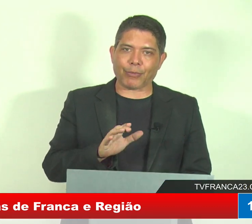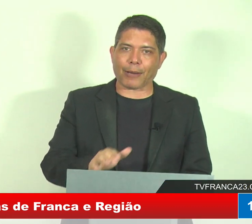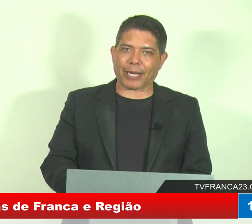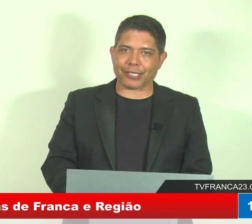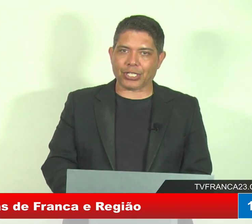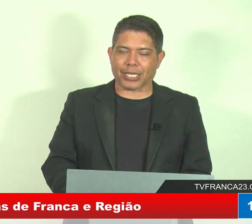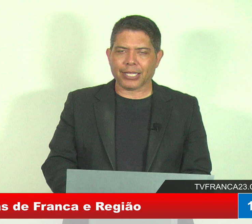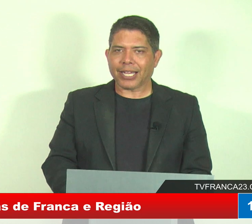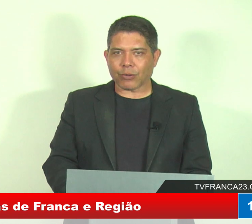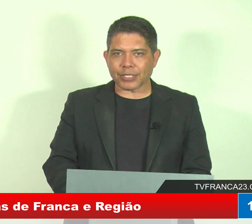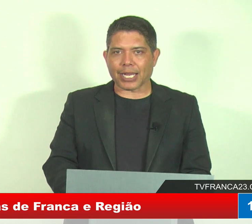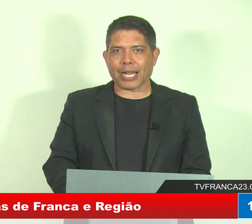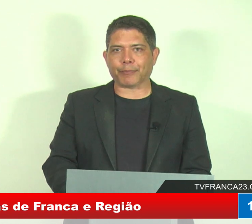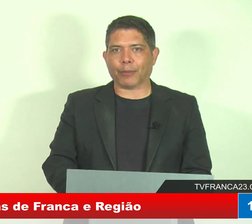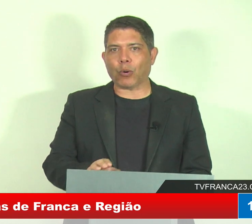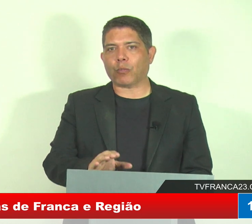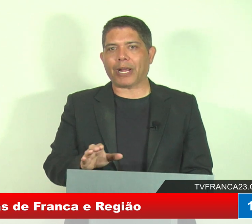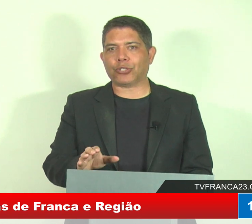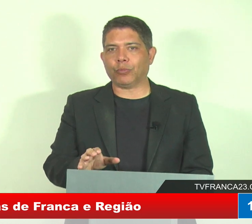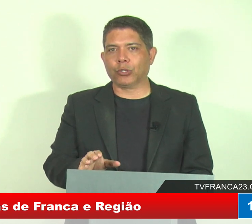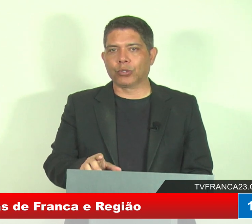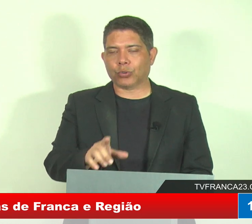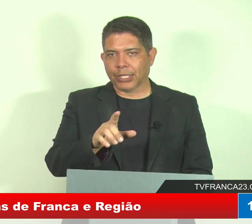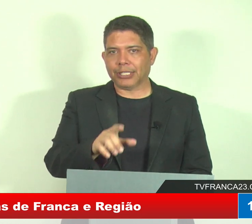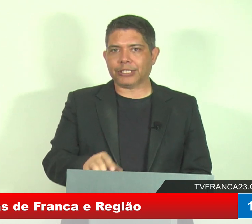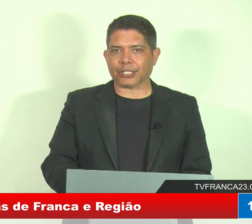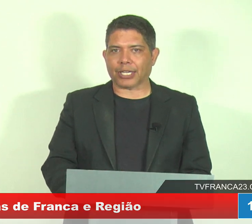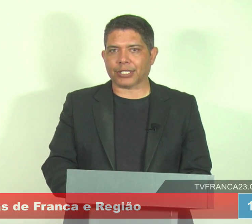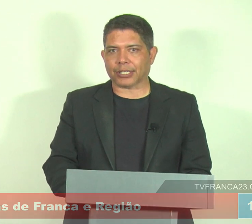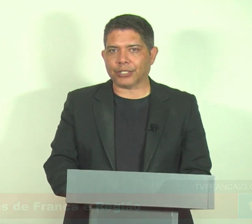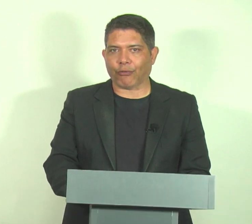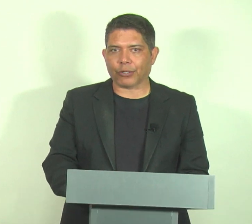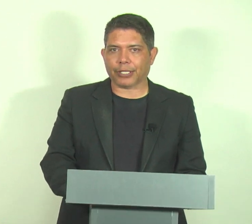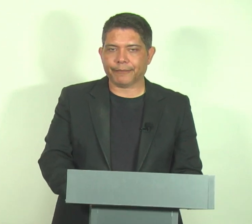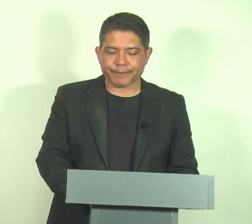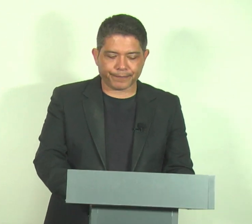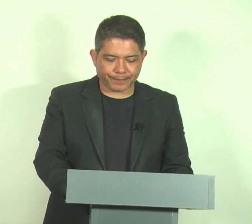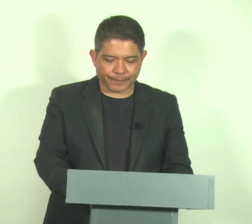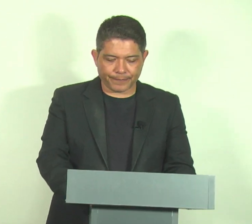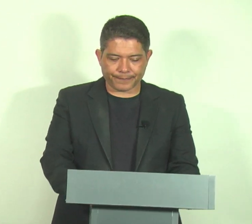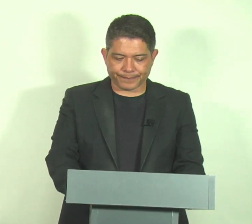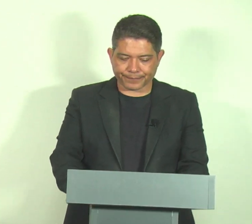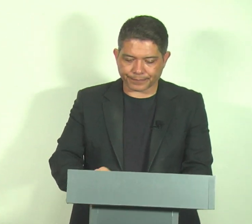nossa primeira paradinha. É coisa rápida, pouco mais de um minuto e já a gente está de volta.